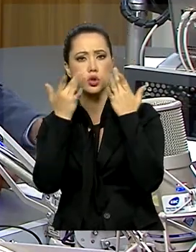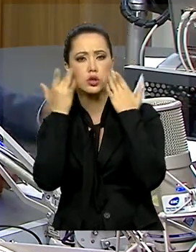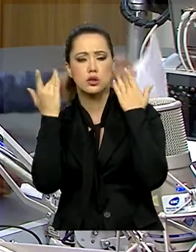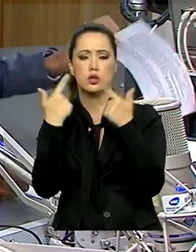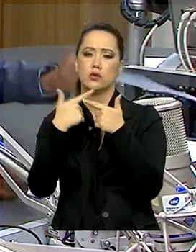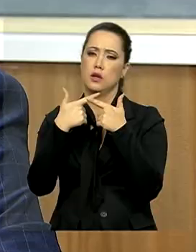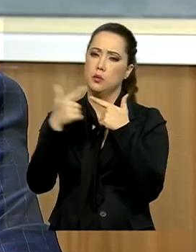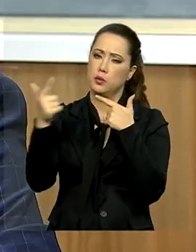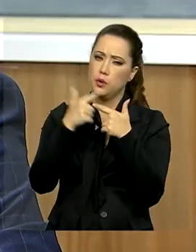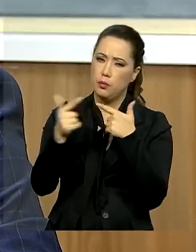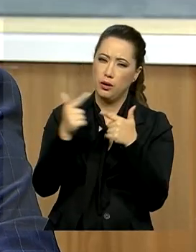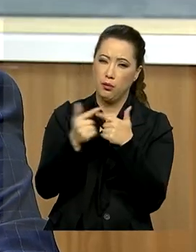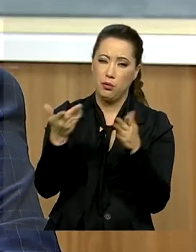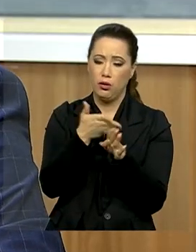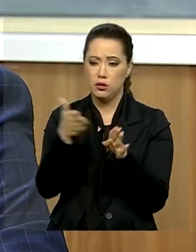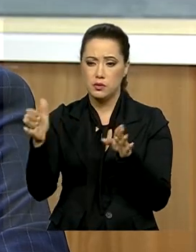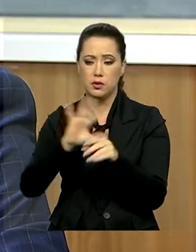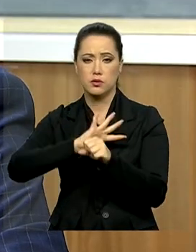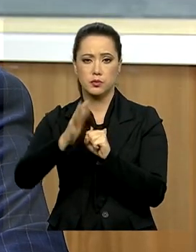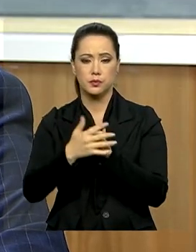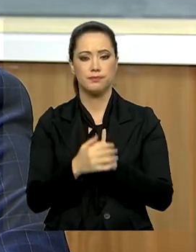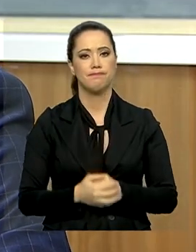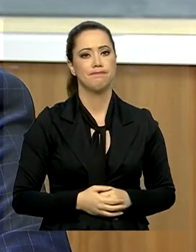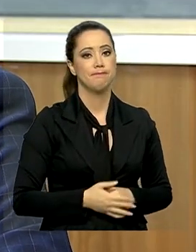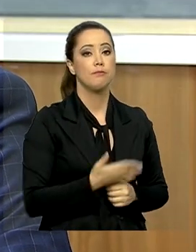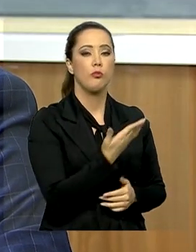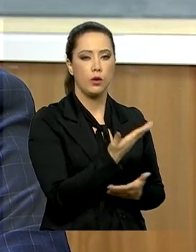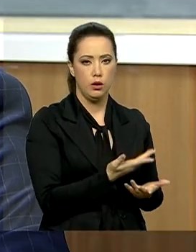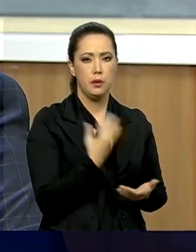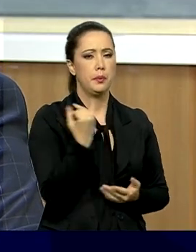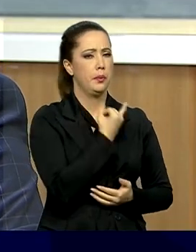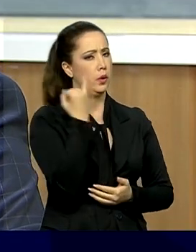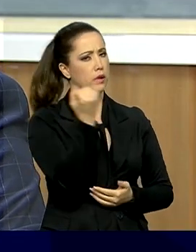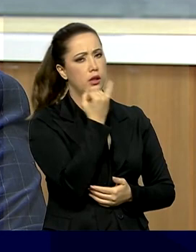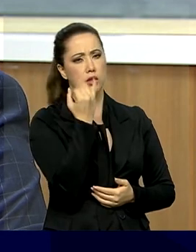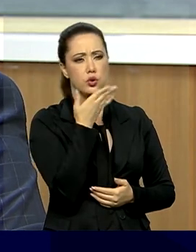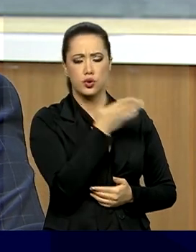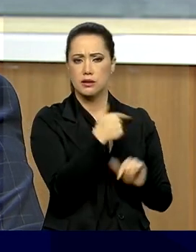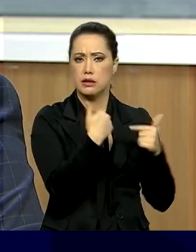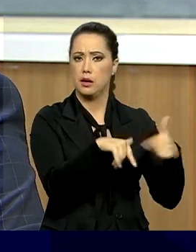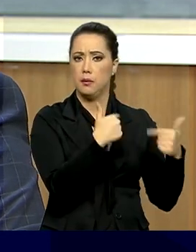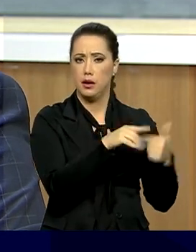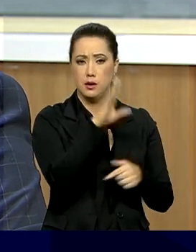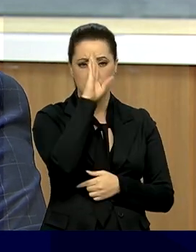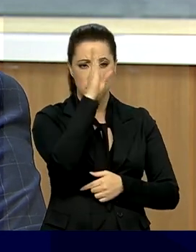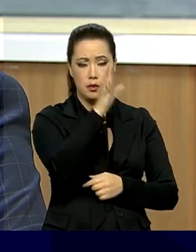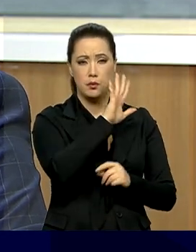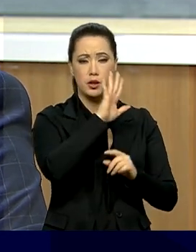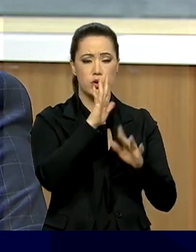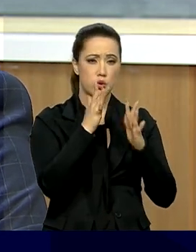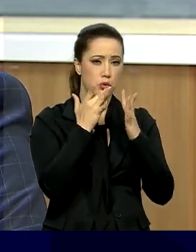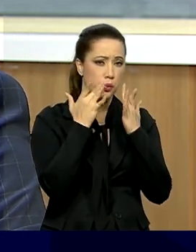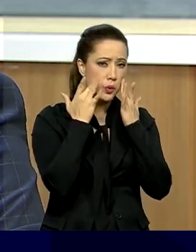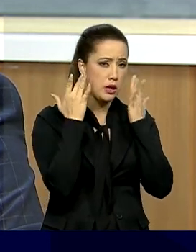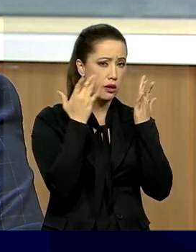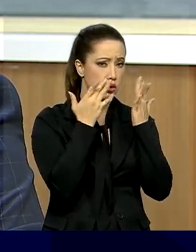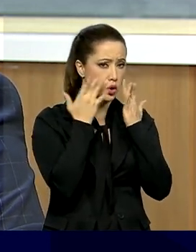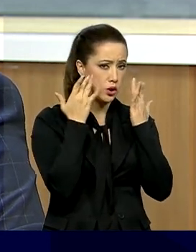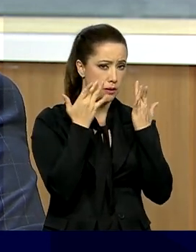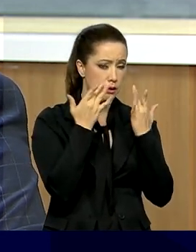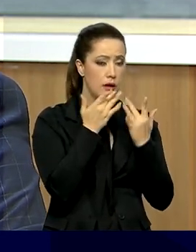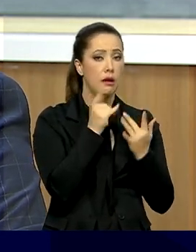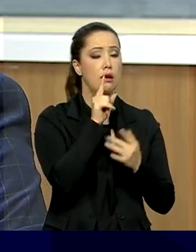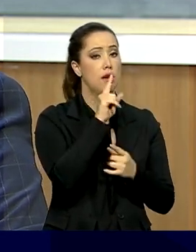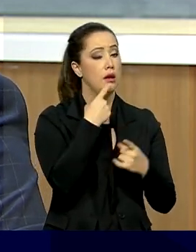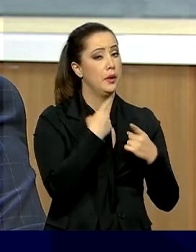profissionais para de mais nada a gente tem que valorizar essa ação foi muito importante principalmente para os artistas que a meu